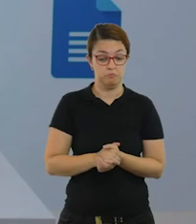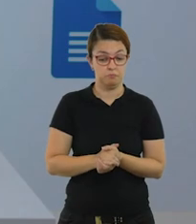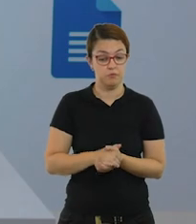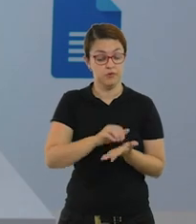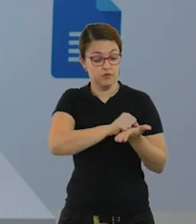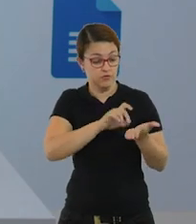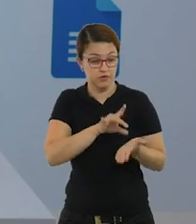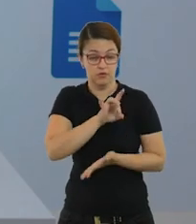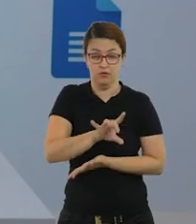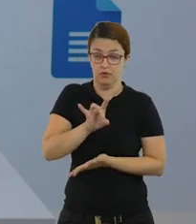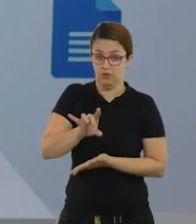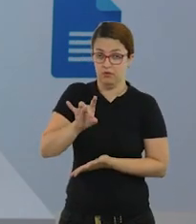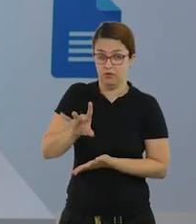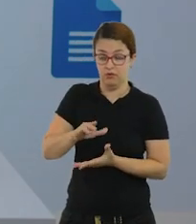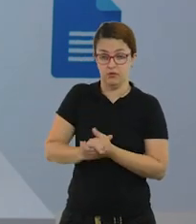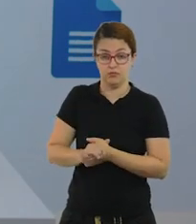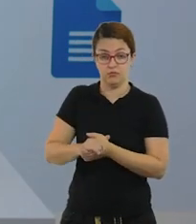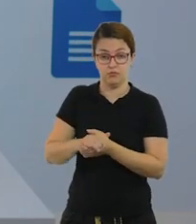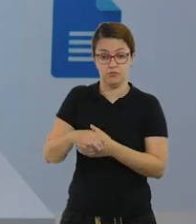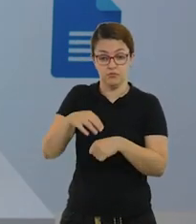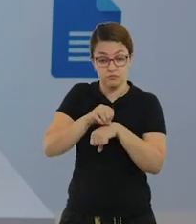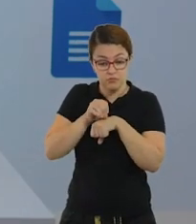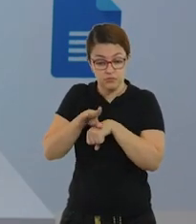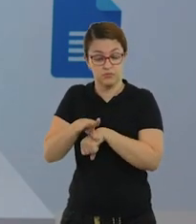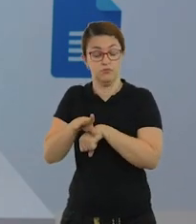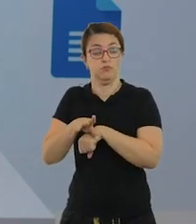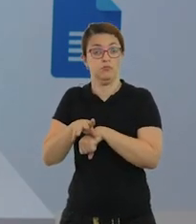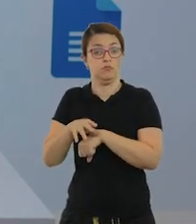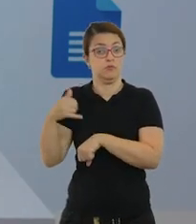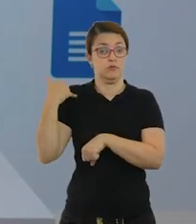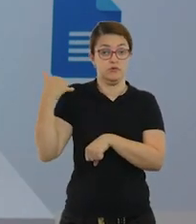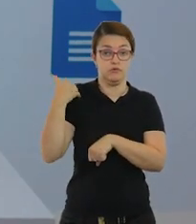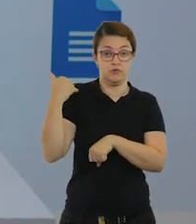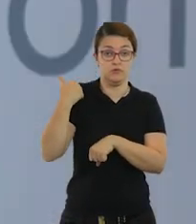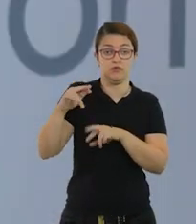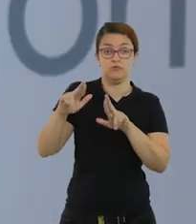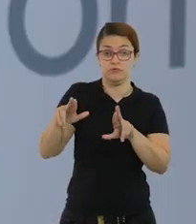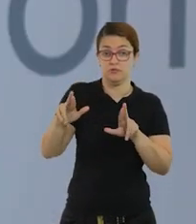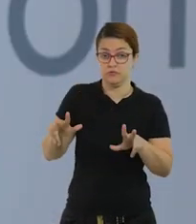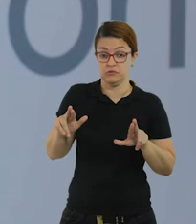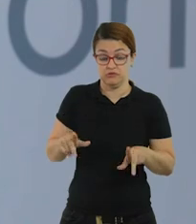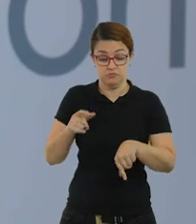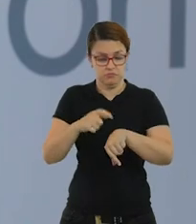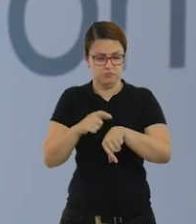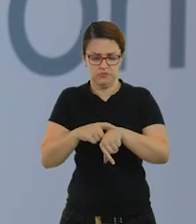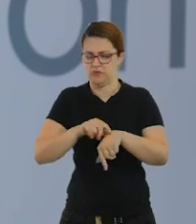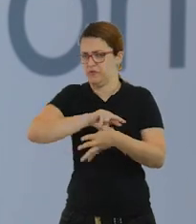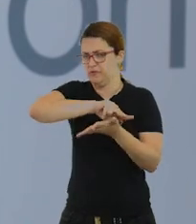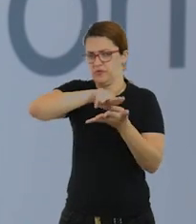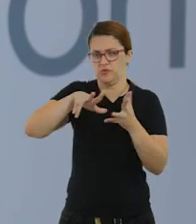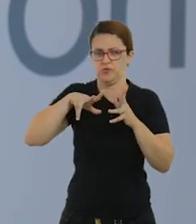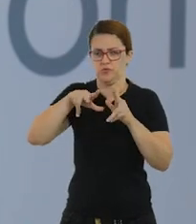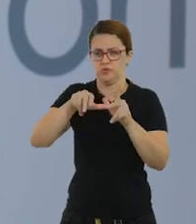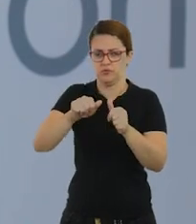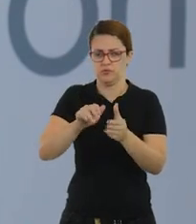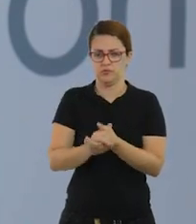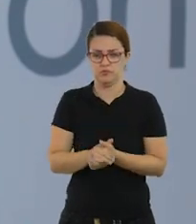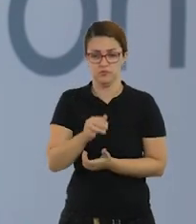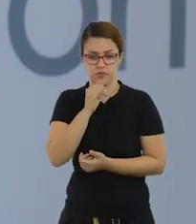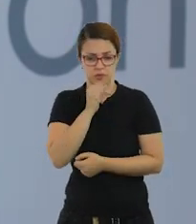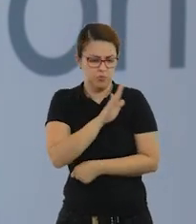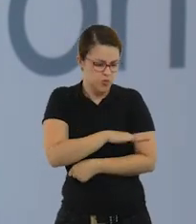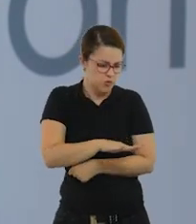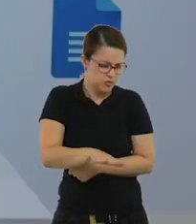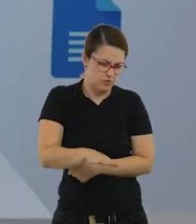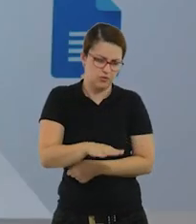que cada atividade aqui, a sugestão é para uma idade diferente. Se você tiver com tempo suficiente, você pode fazer todas. Mas